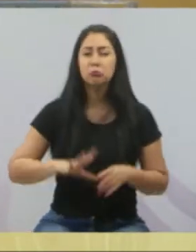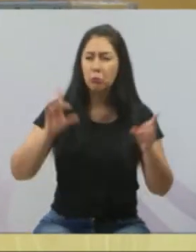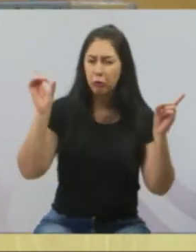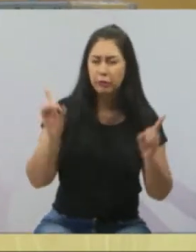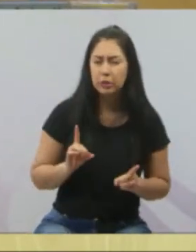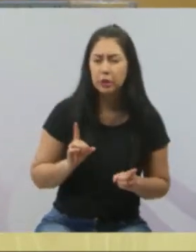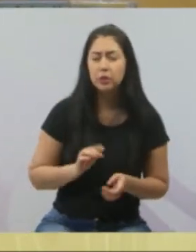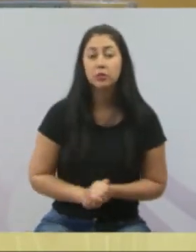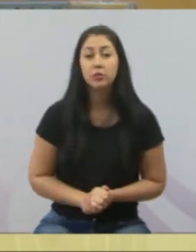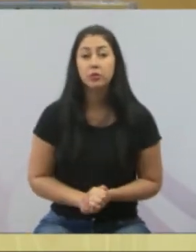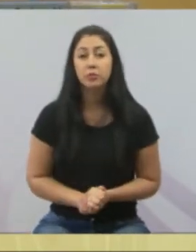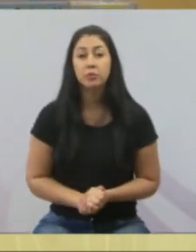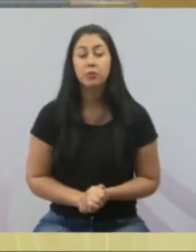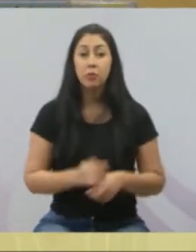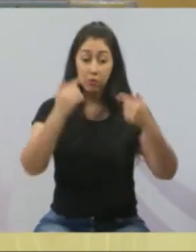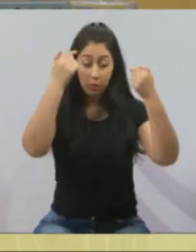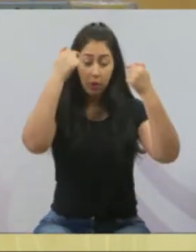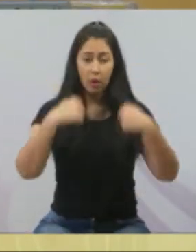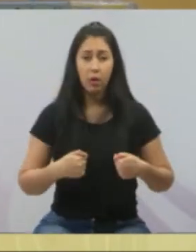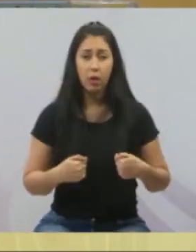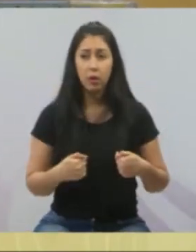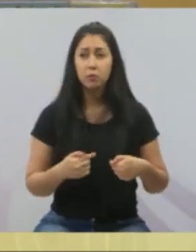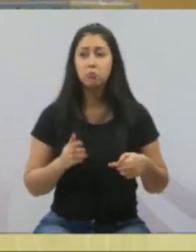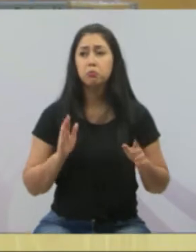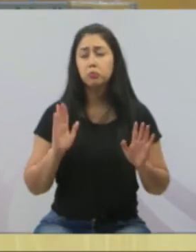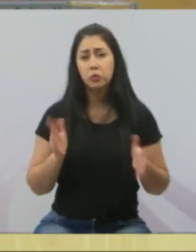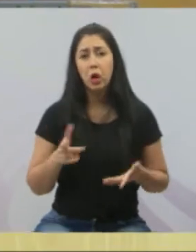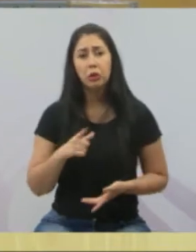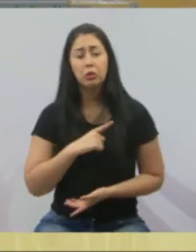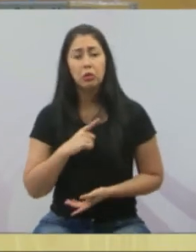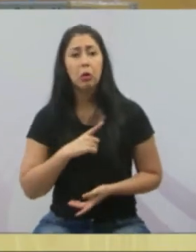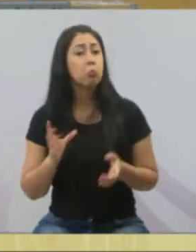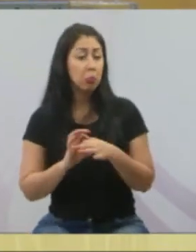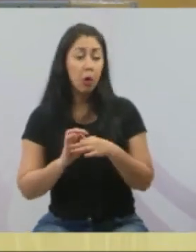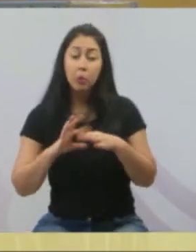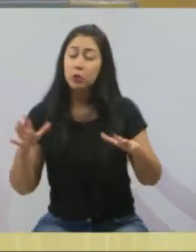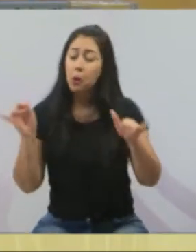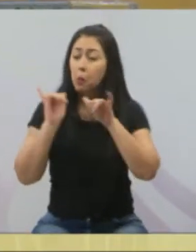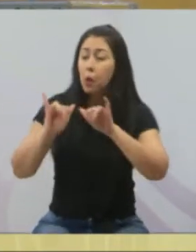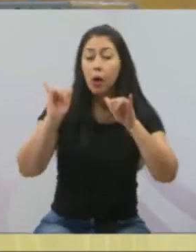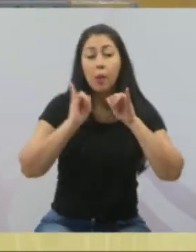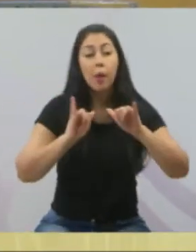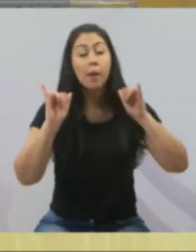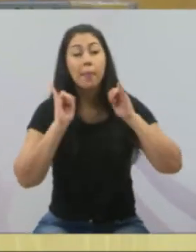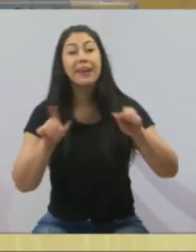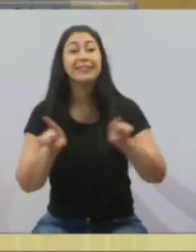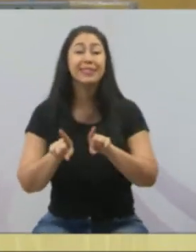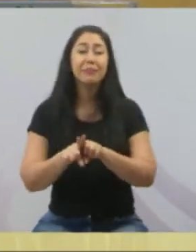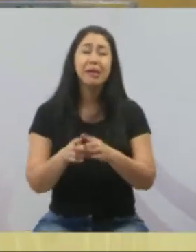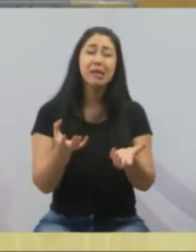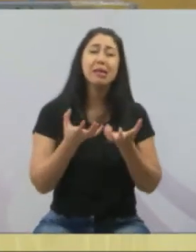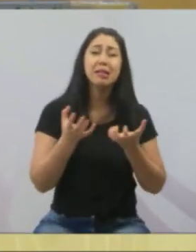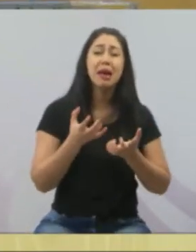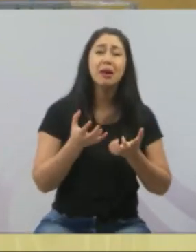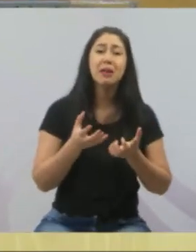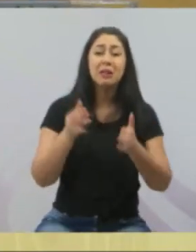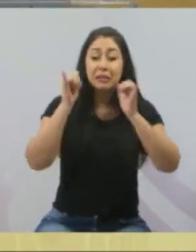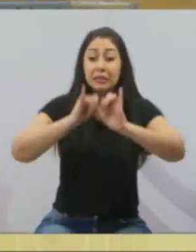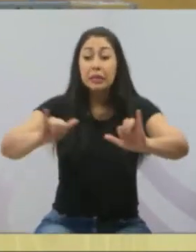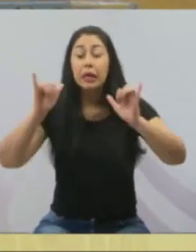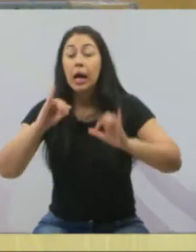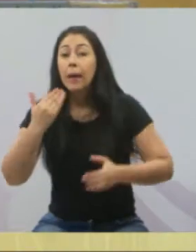Requerimento 232 em votação. Os vereadores contrários se manifestem levantando o braço. Requerimento aprovado. Próximo